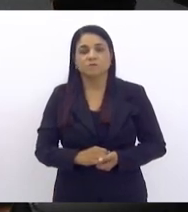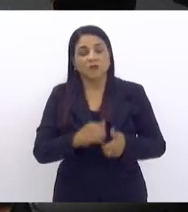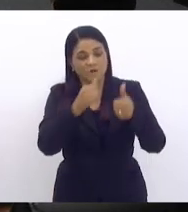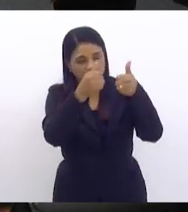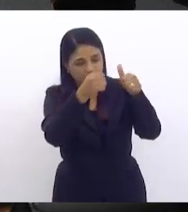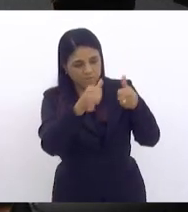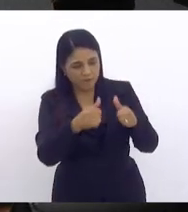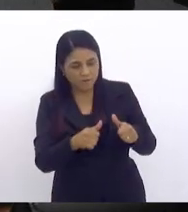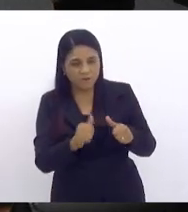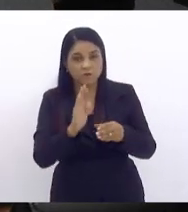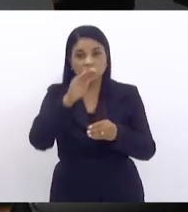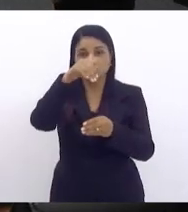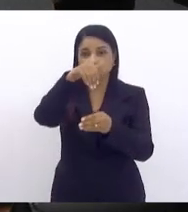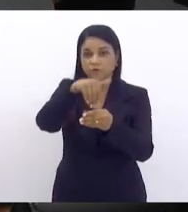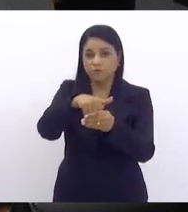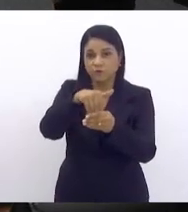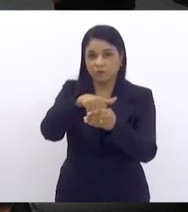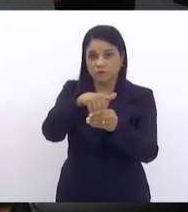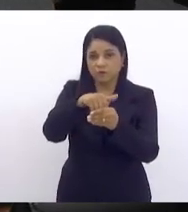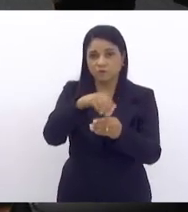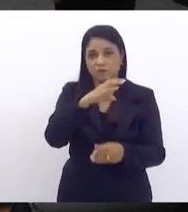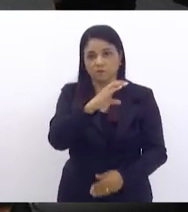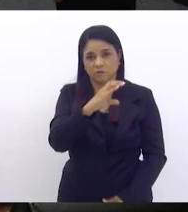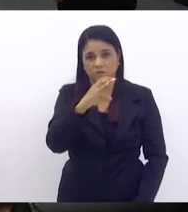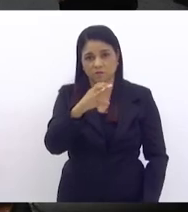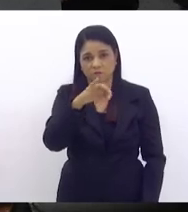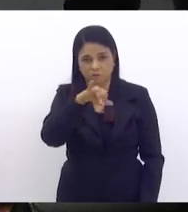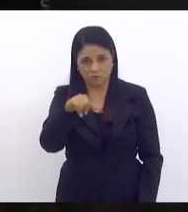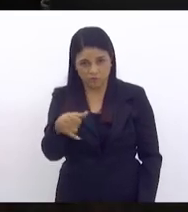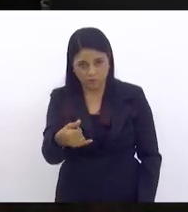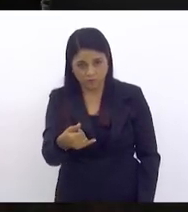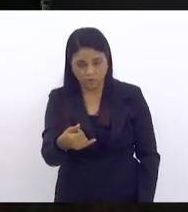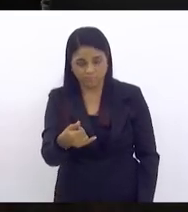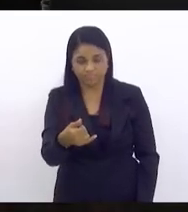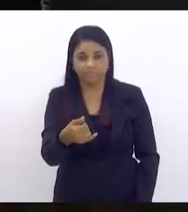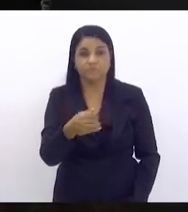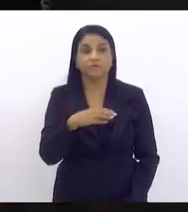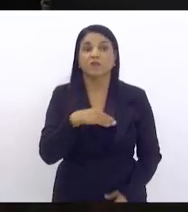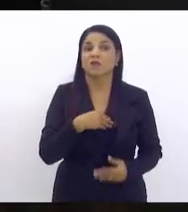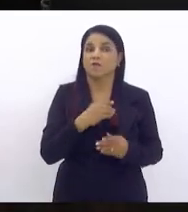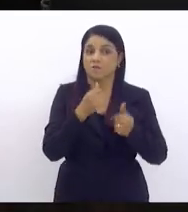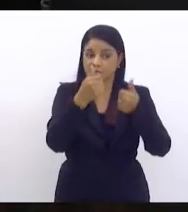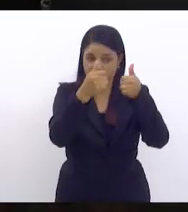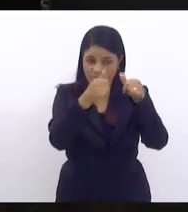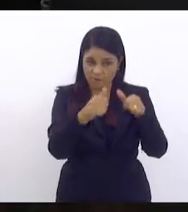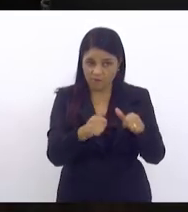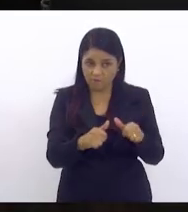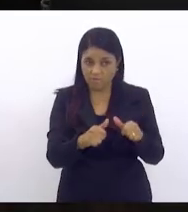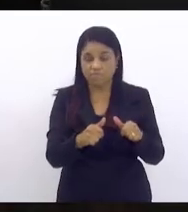de votação na CCJ. Verificação de votação na CCJ.